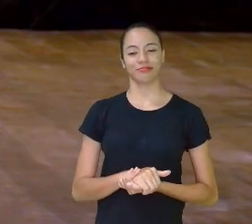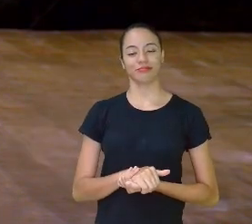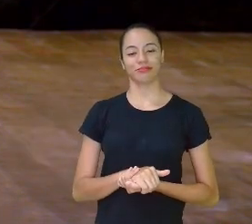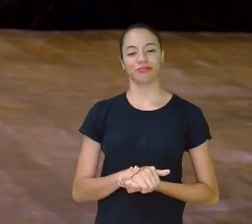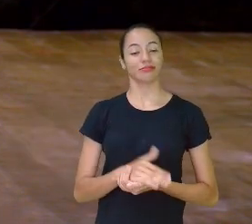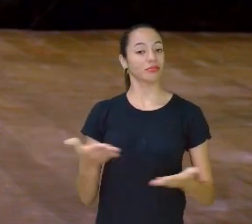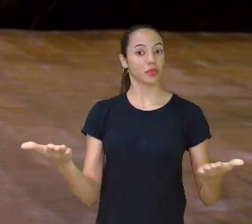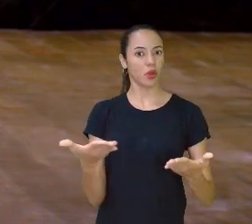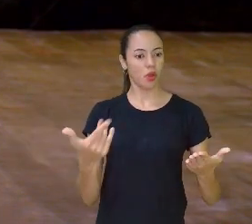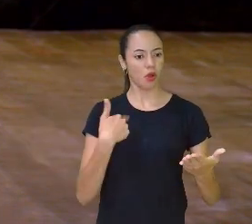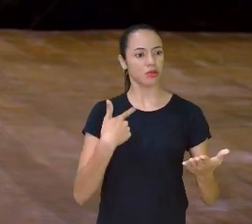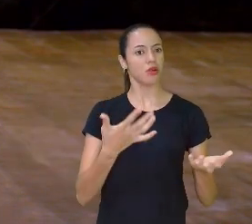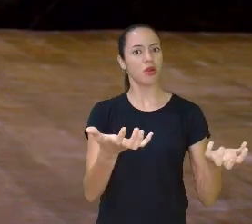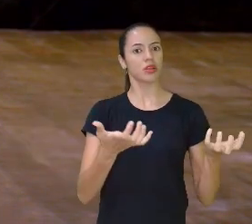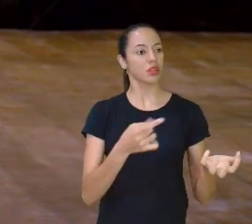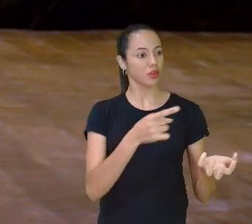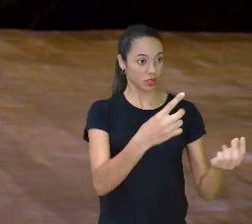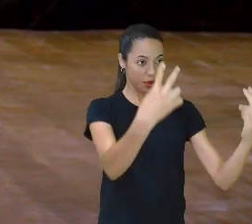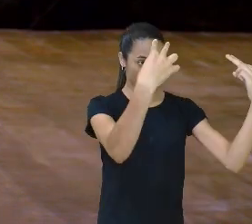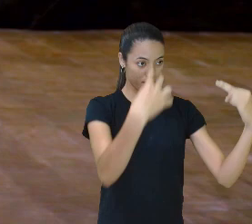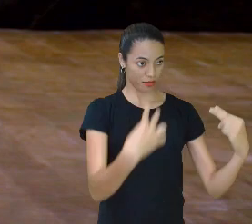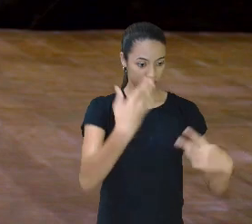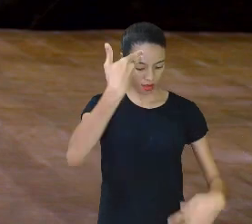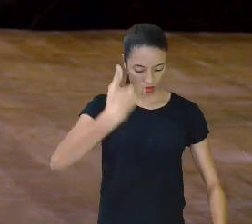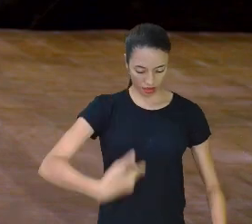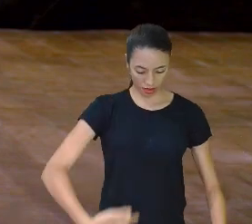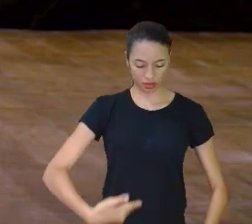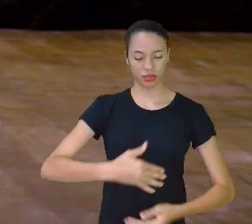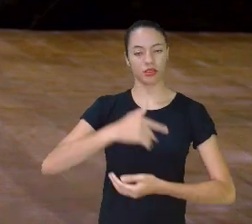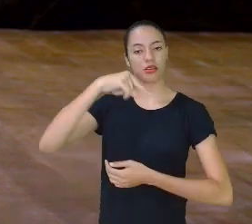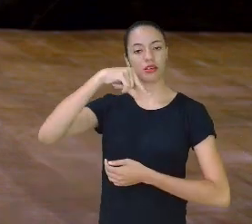E hoje eu quis que você me visse aqui,